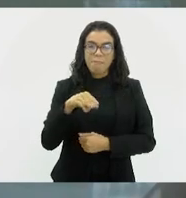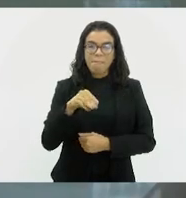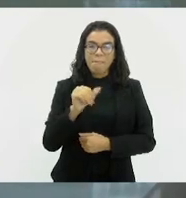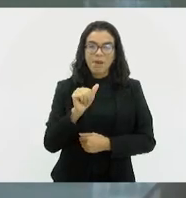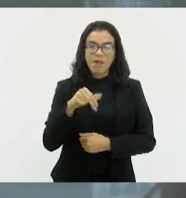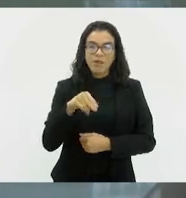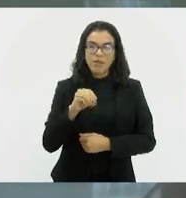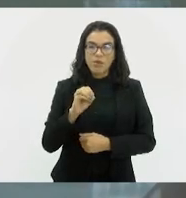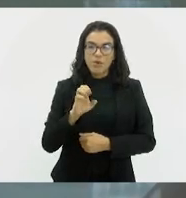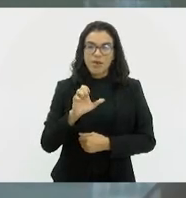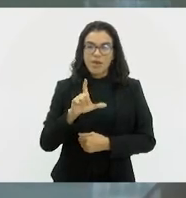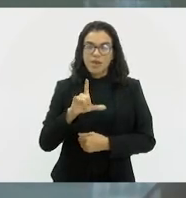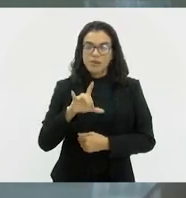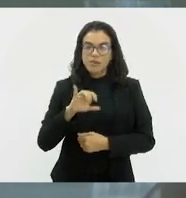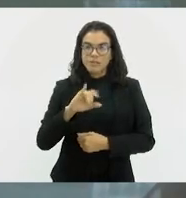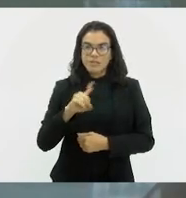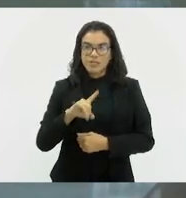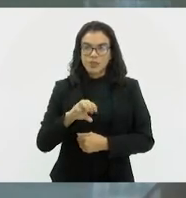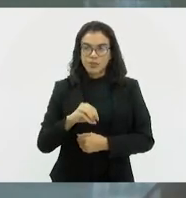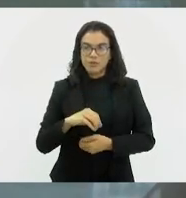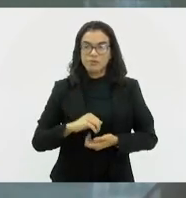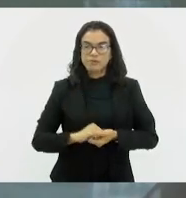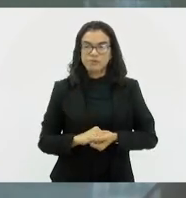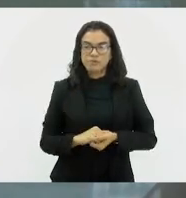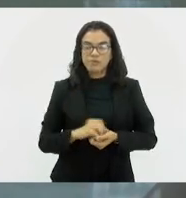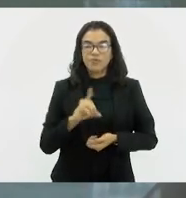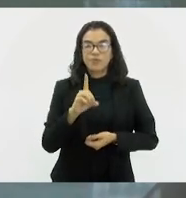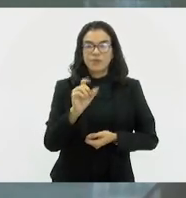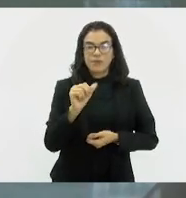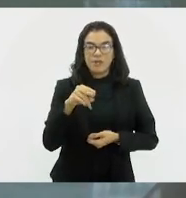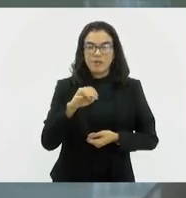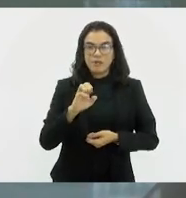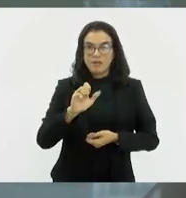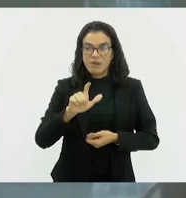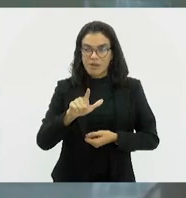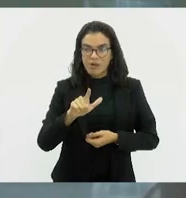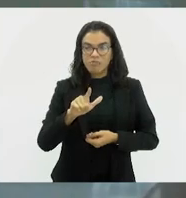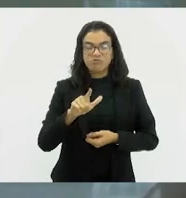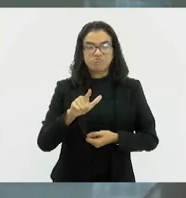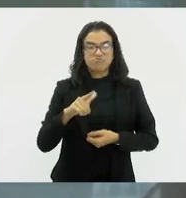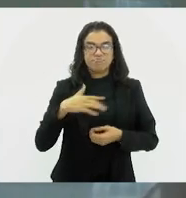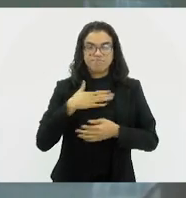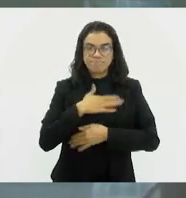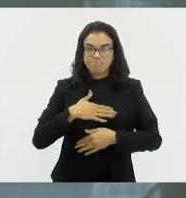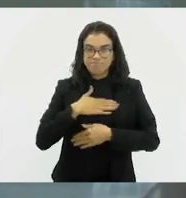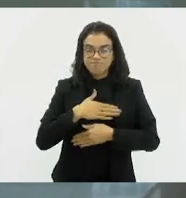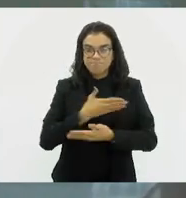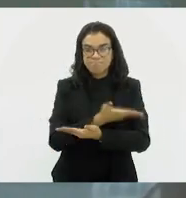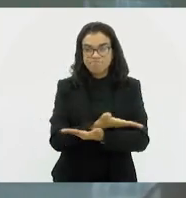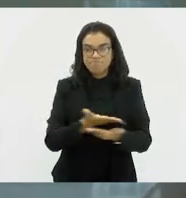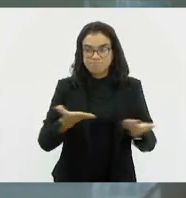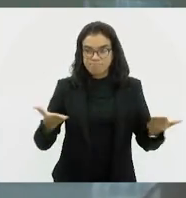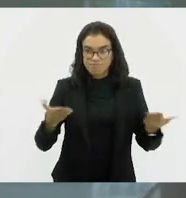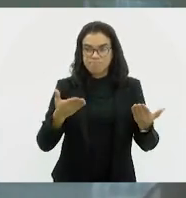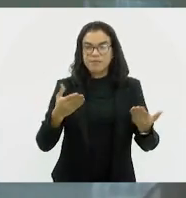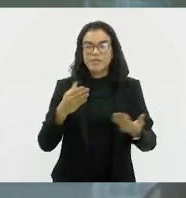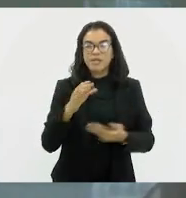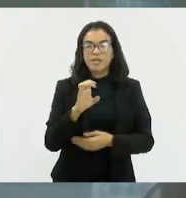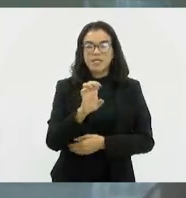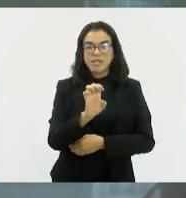Vassouras. Quero aqui cumprimentar o Daniel, a Vívia, cumprimento toda a equipe da Ismel aqui